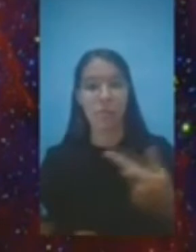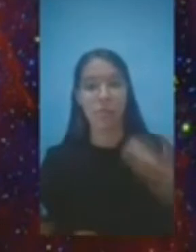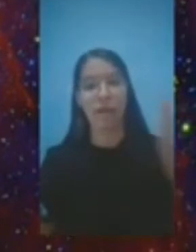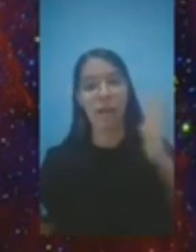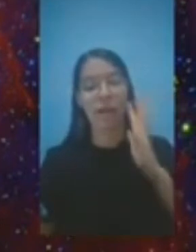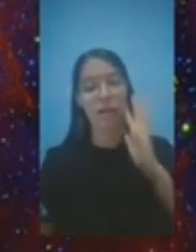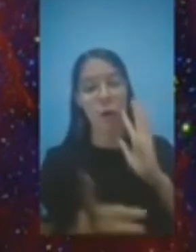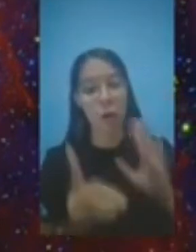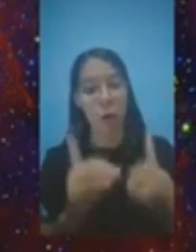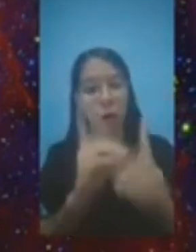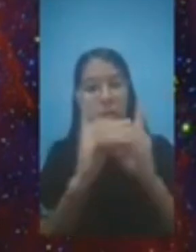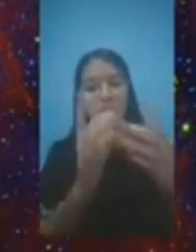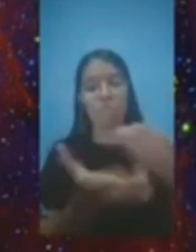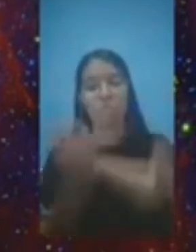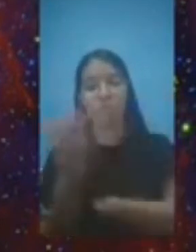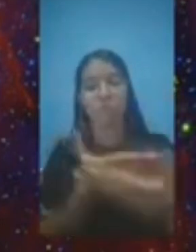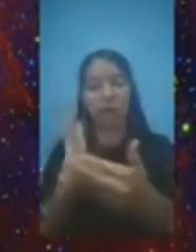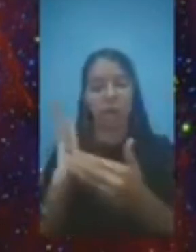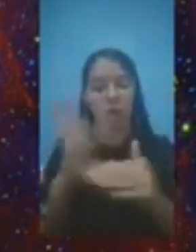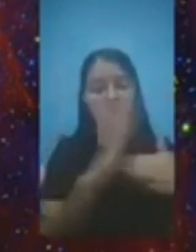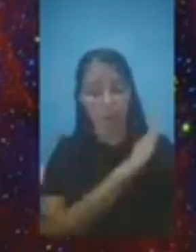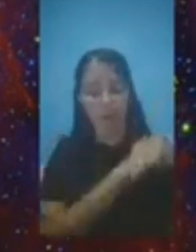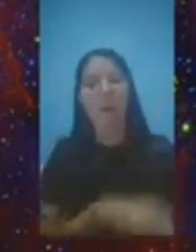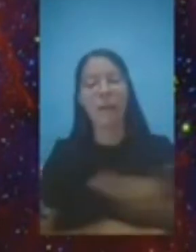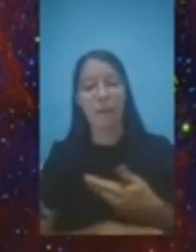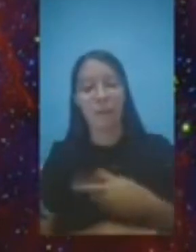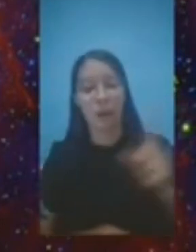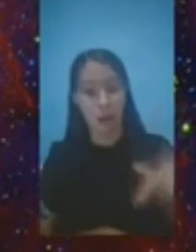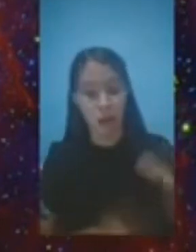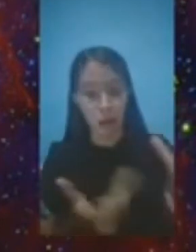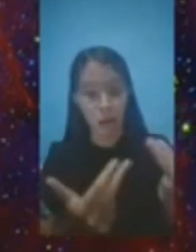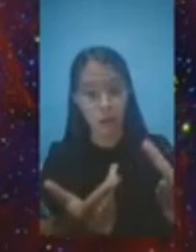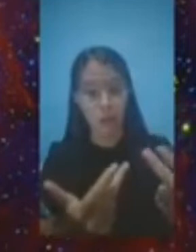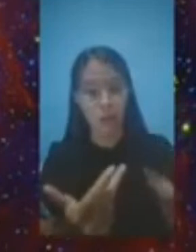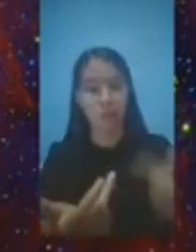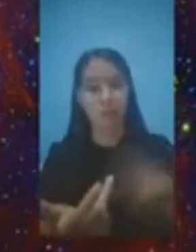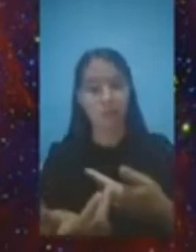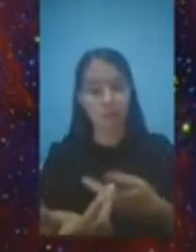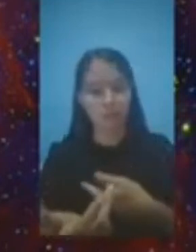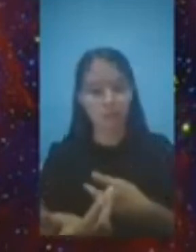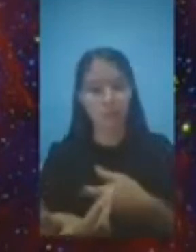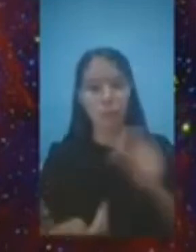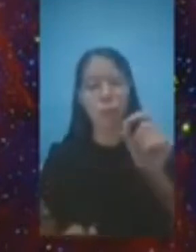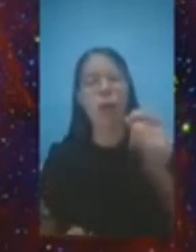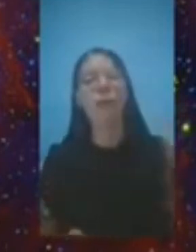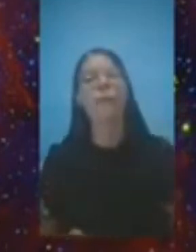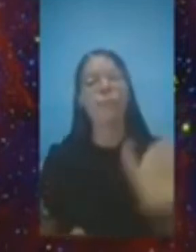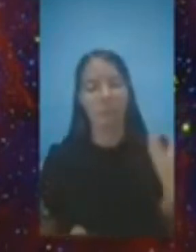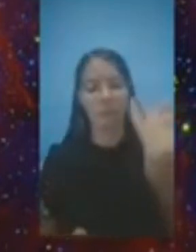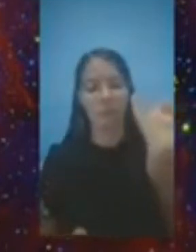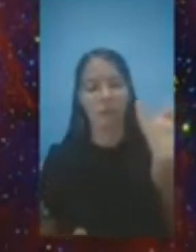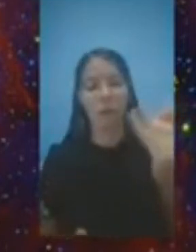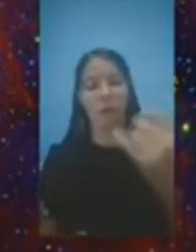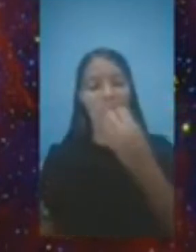seja aqui, seja ali, aqui ou agora. Parceria é a gente se encontrar para junto a gente ajudar os menos favorecidos. Assim se tornamos